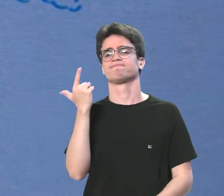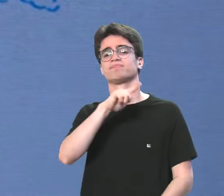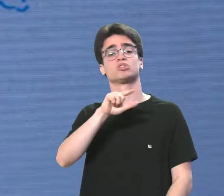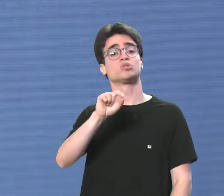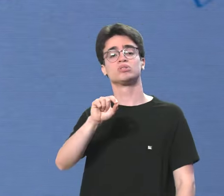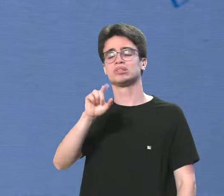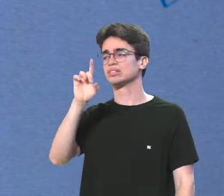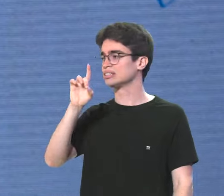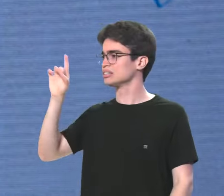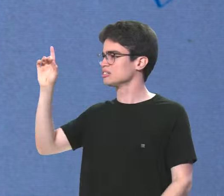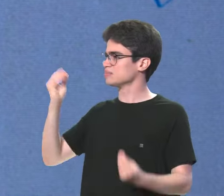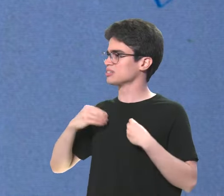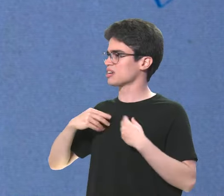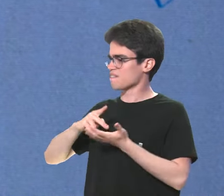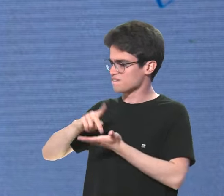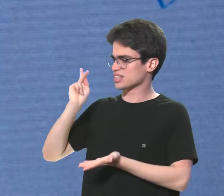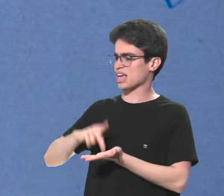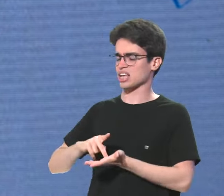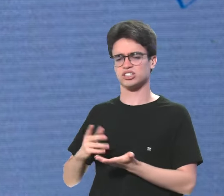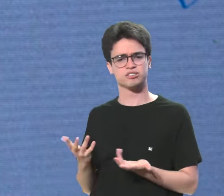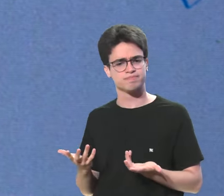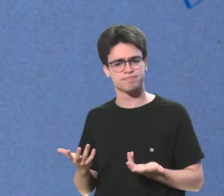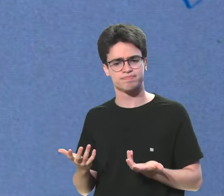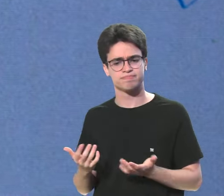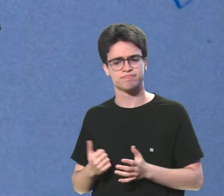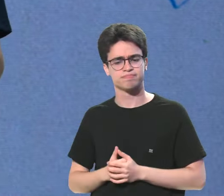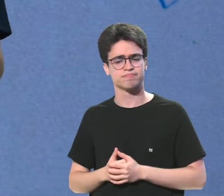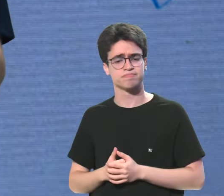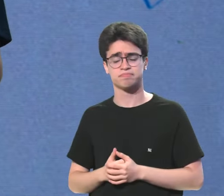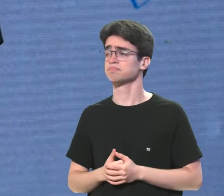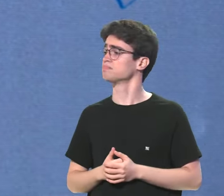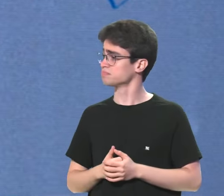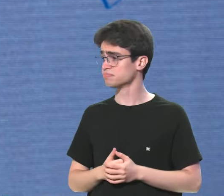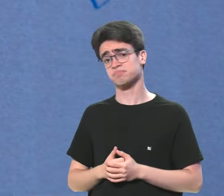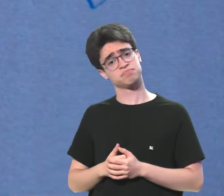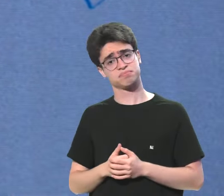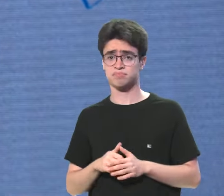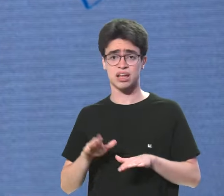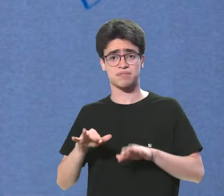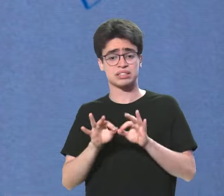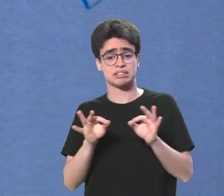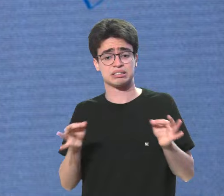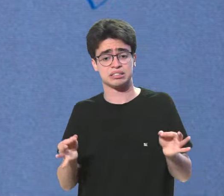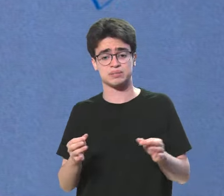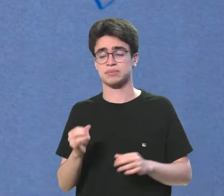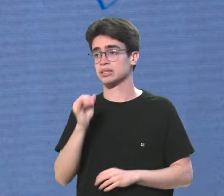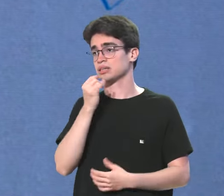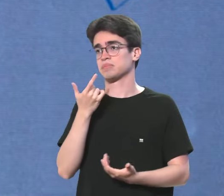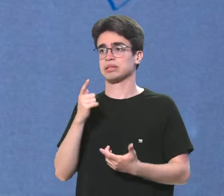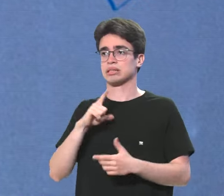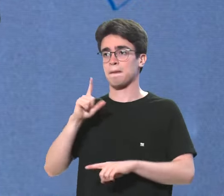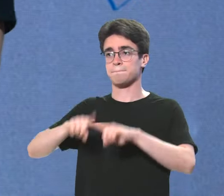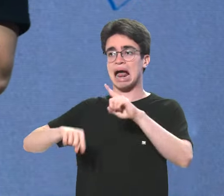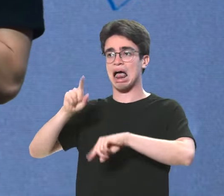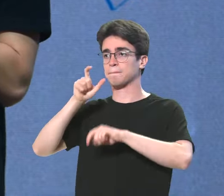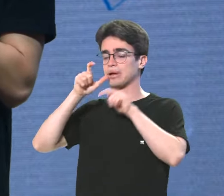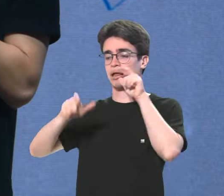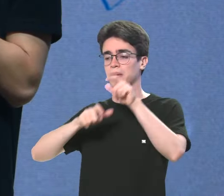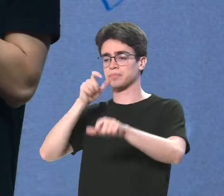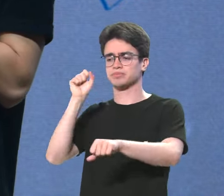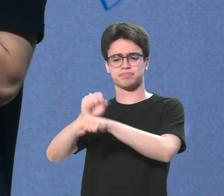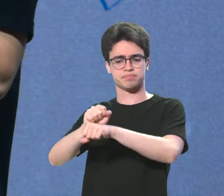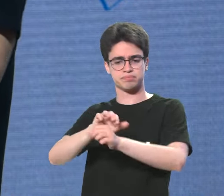o verdadeiro de Deus paraa sua vida coisas simples às vezes parar de falar algumas palavras